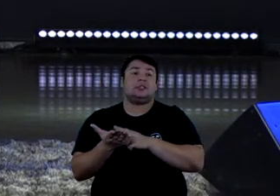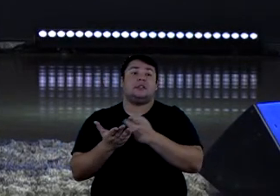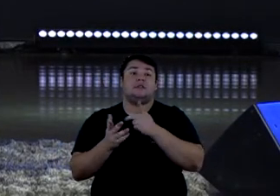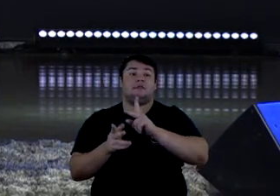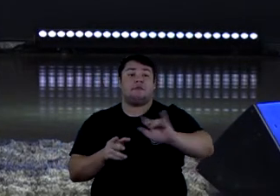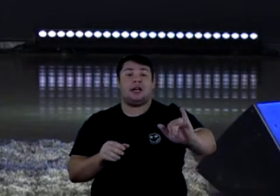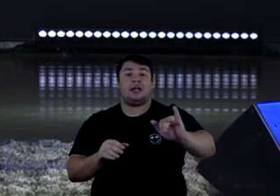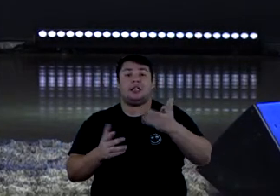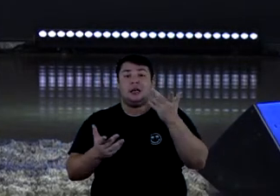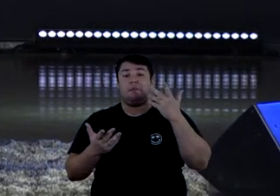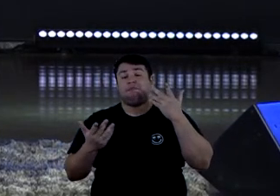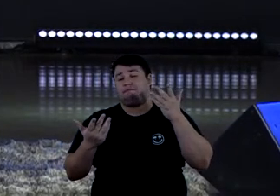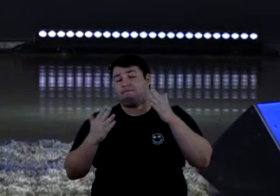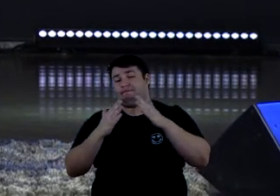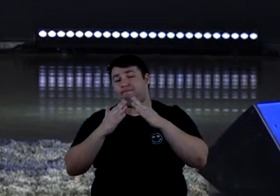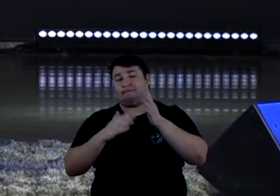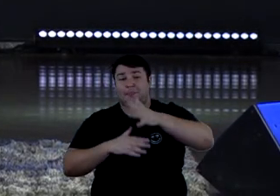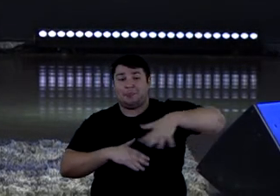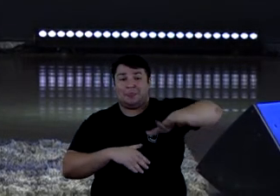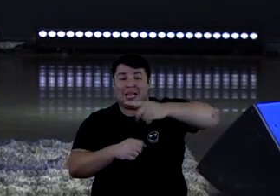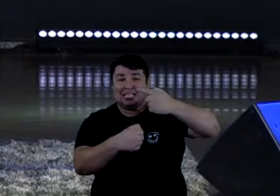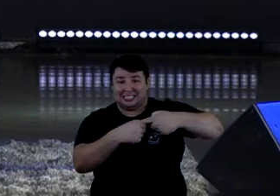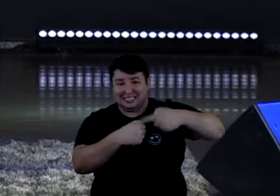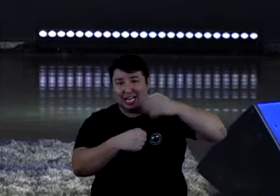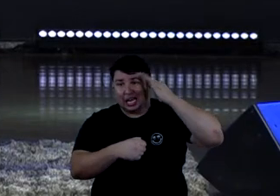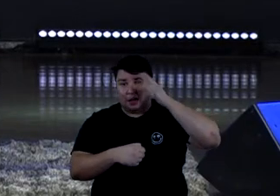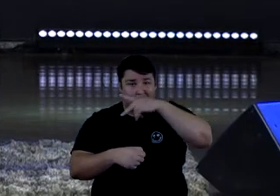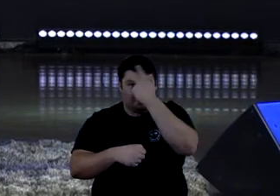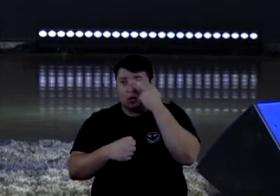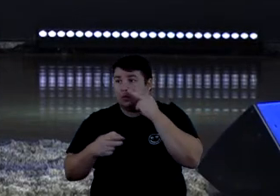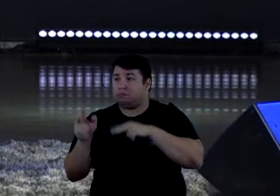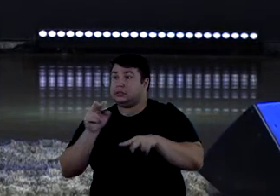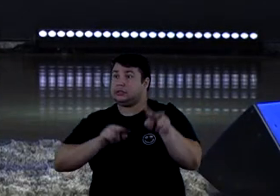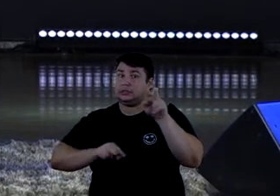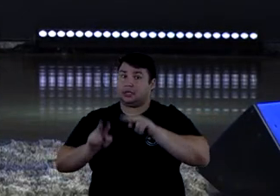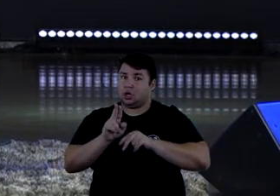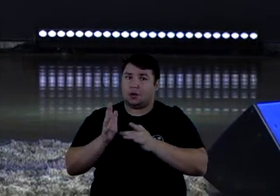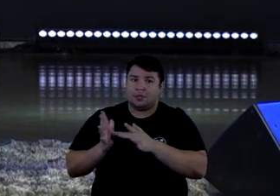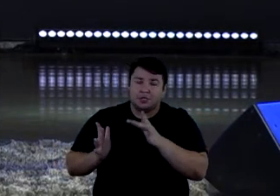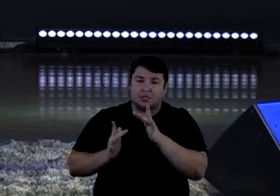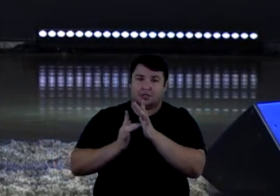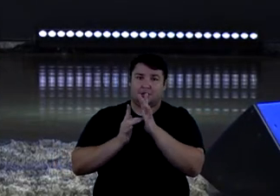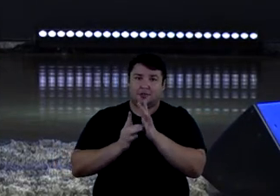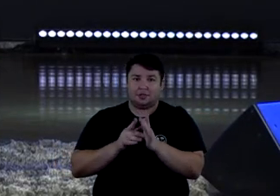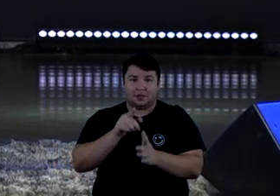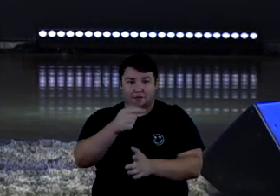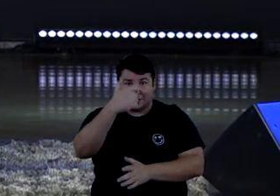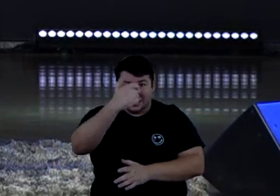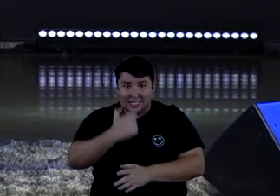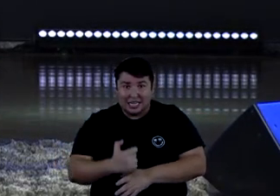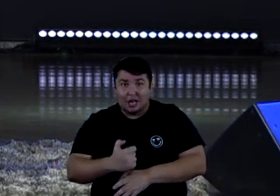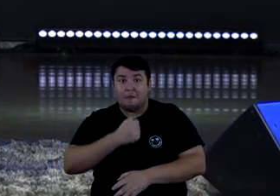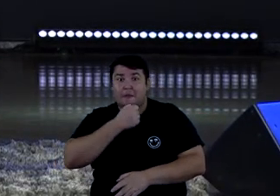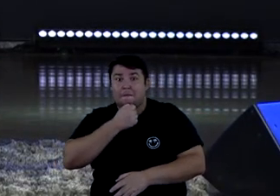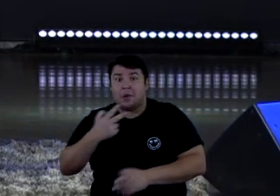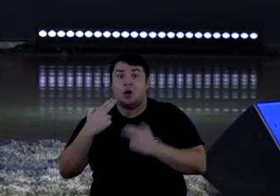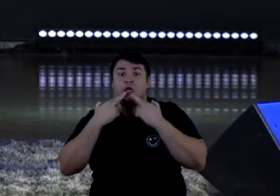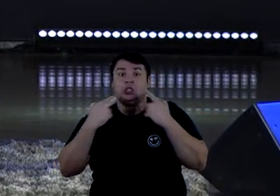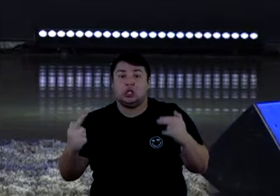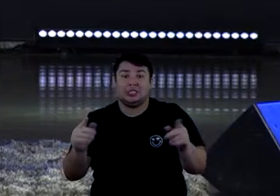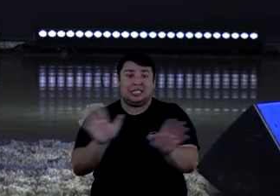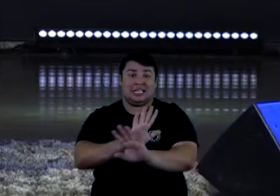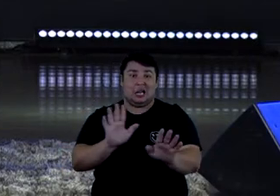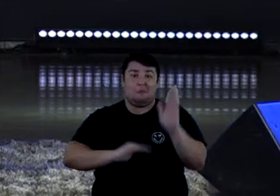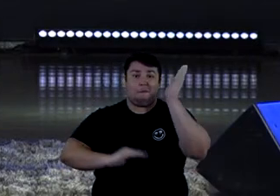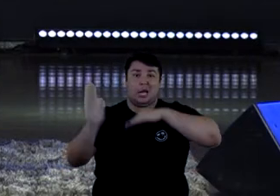porta pela cidade. Em nome de Jesus. Que você seja uma carta de boas notícias e não de